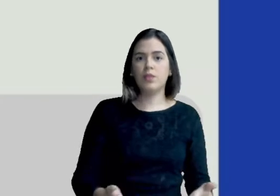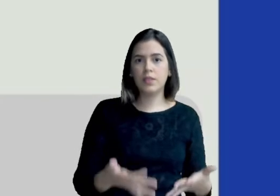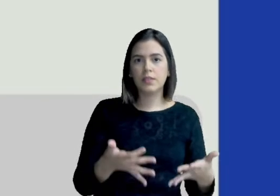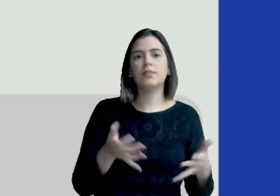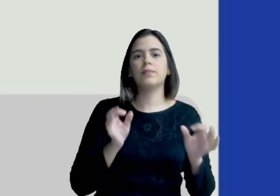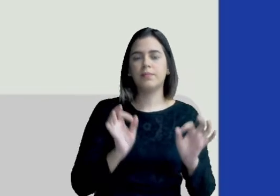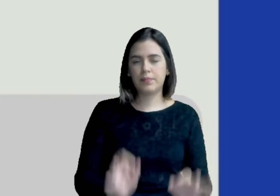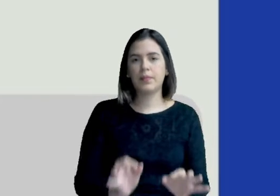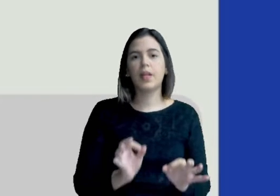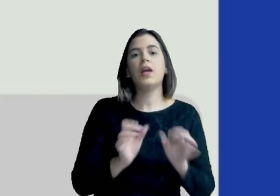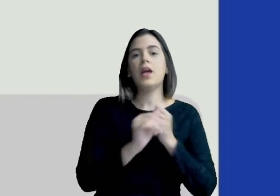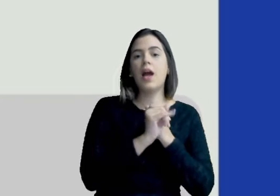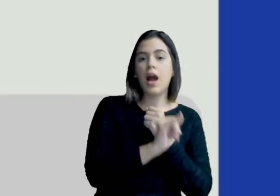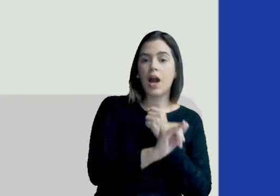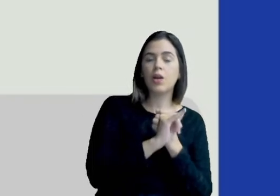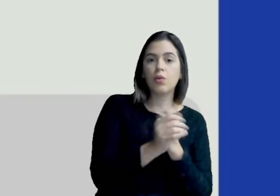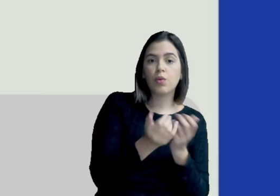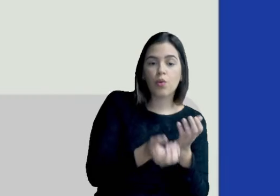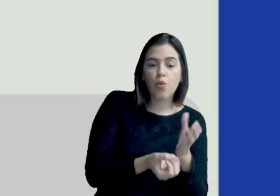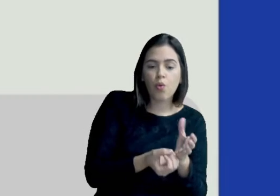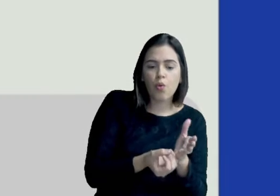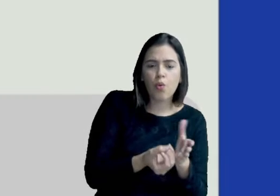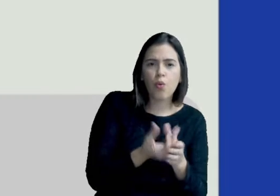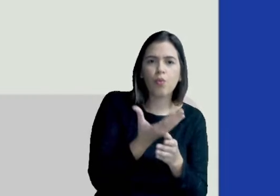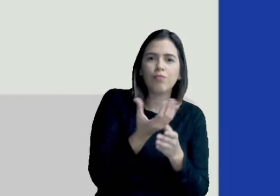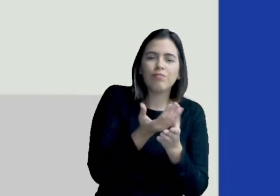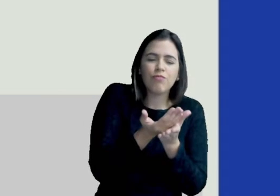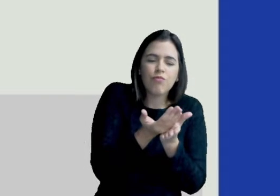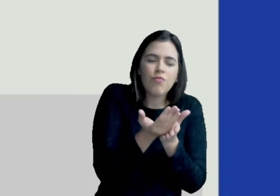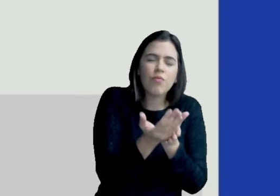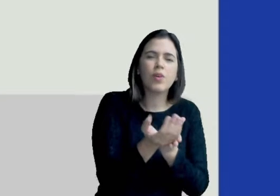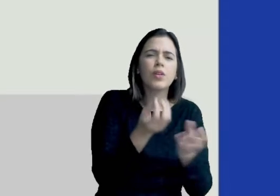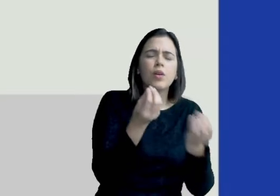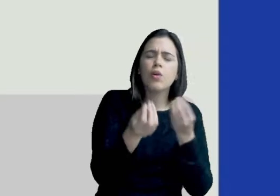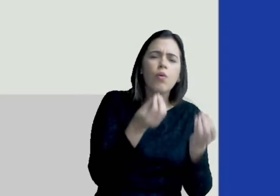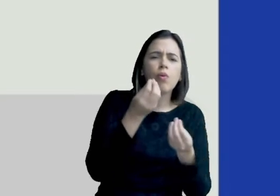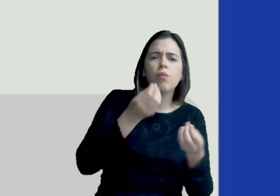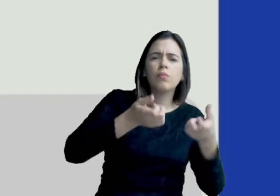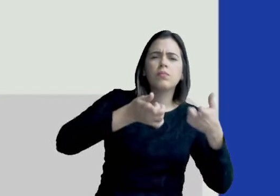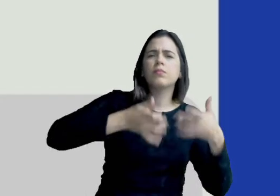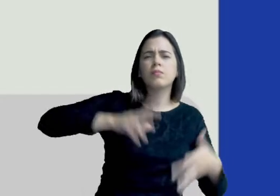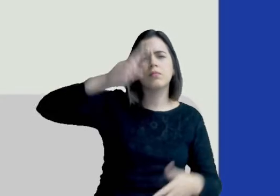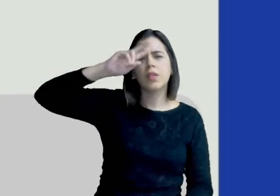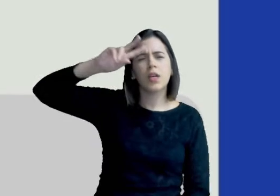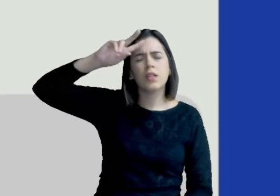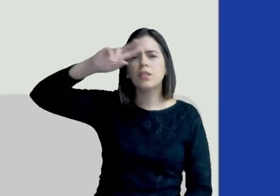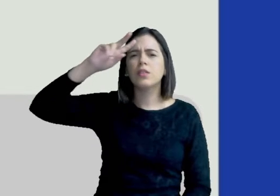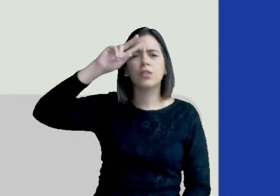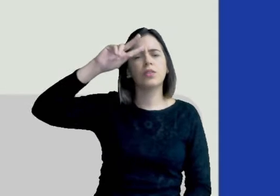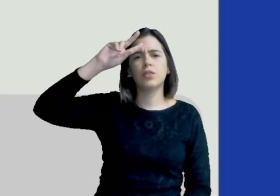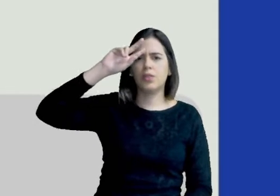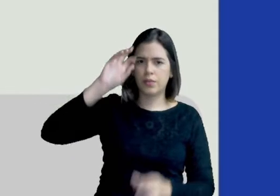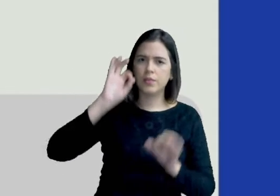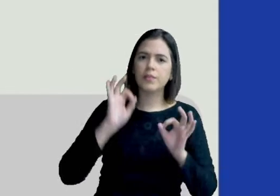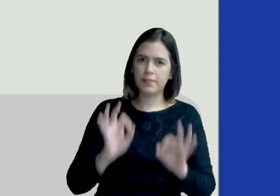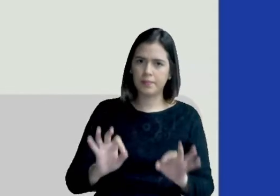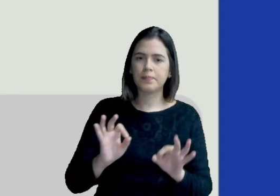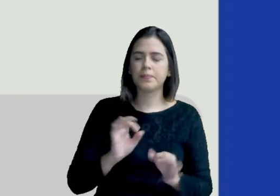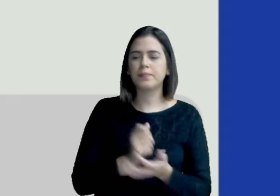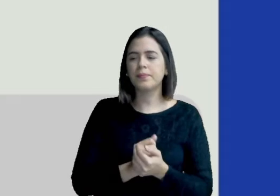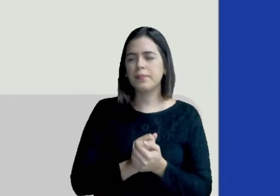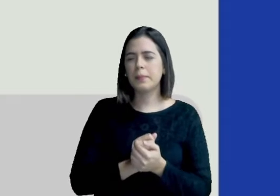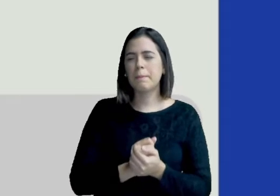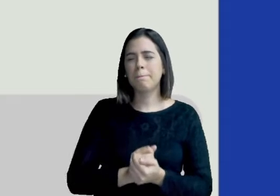aula, né? Que foi a crônica que deu origem a tudo, de como eram contados os fatos e acontecimentos